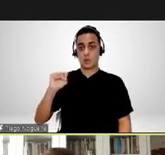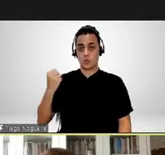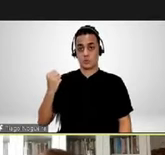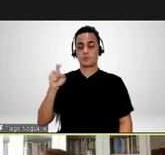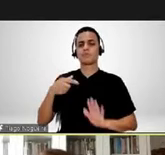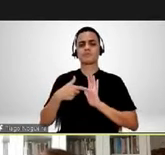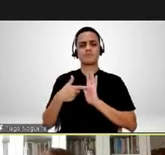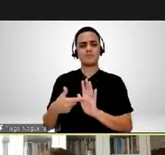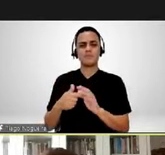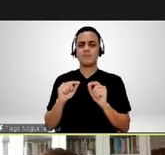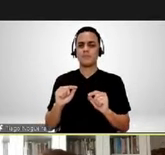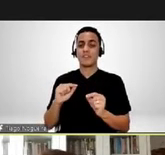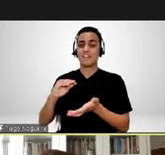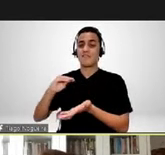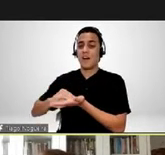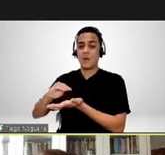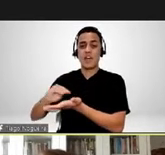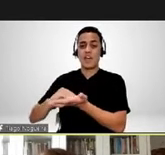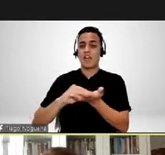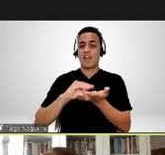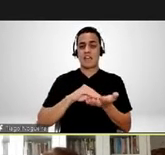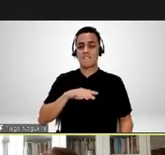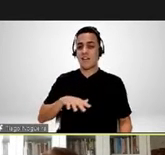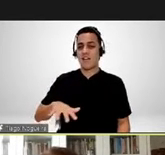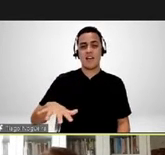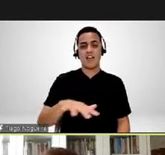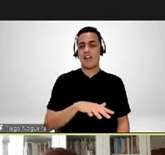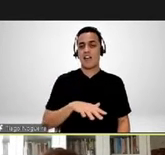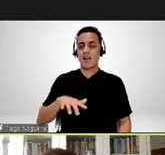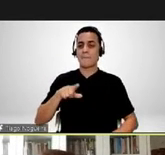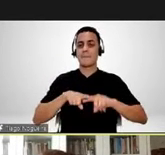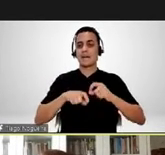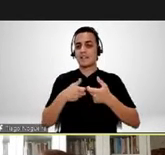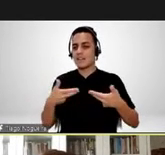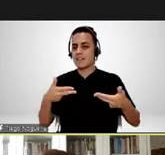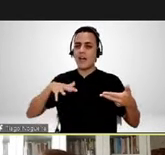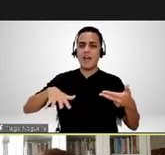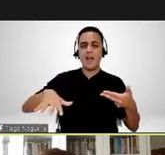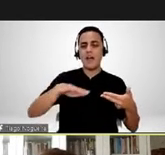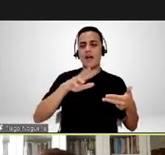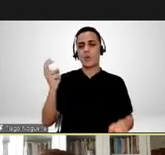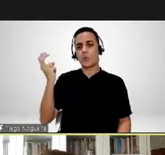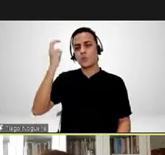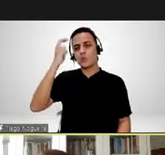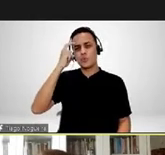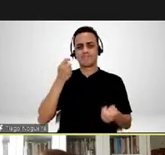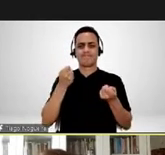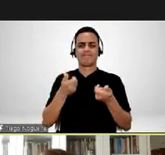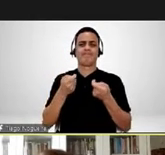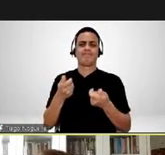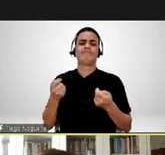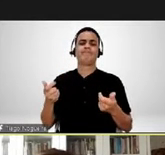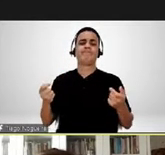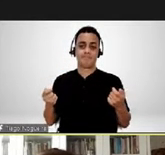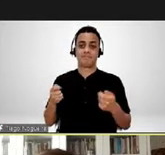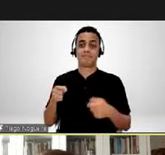de intensa carência que existia nos equipamentos culturais naquela época. A